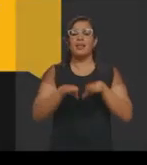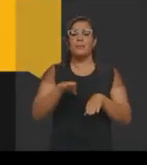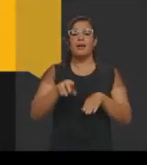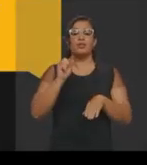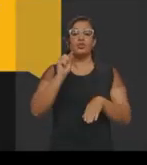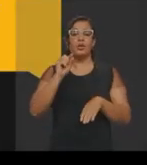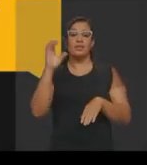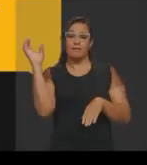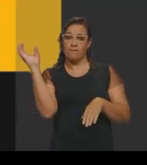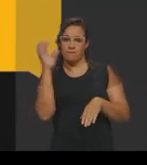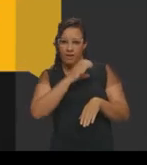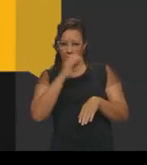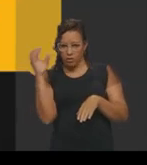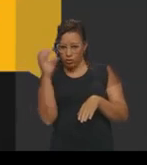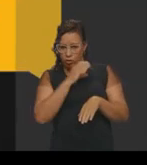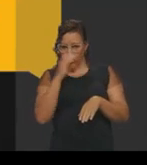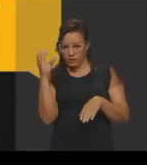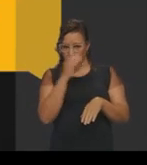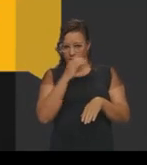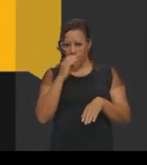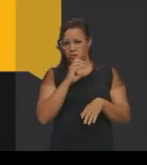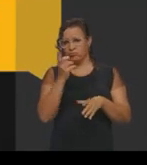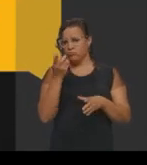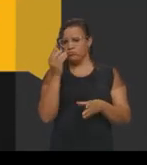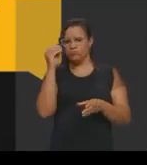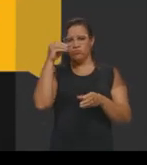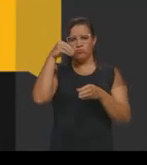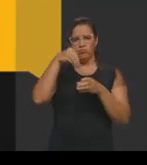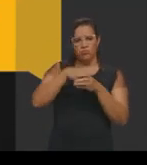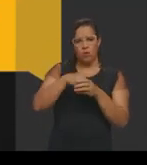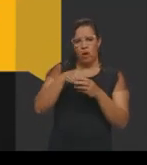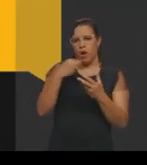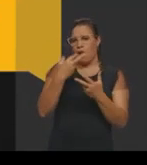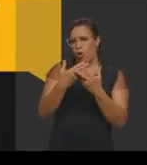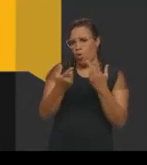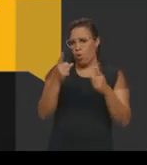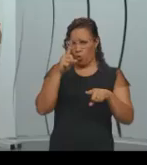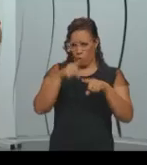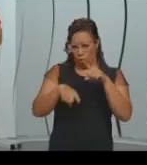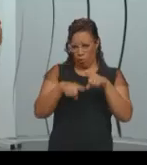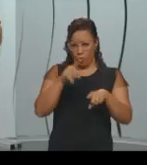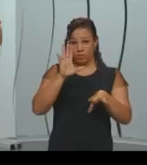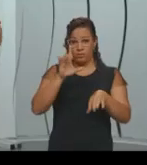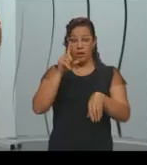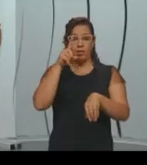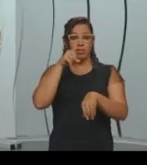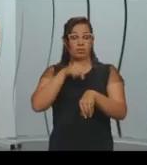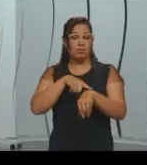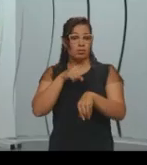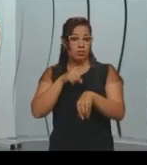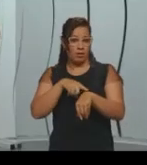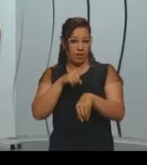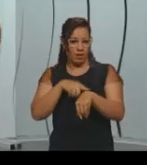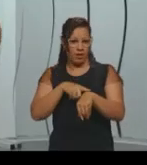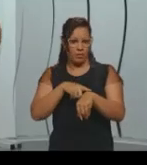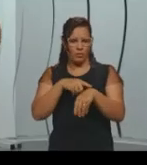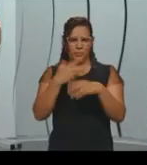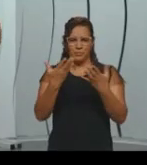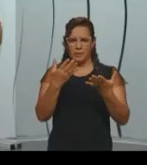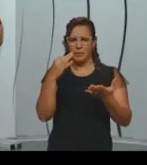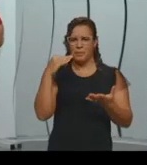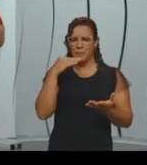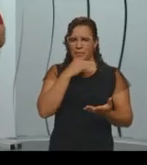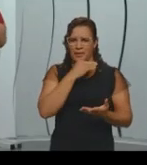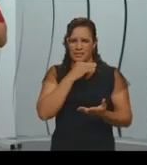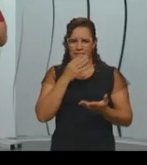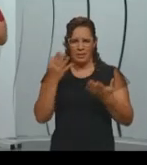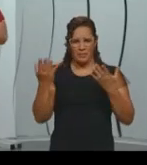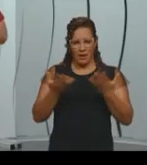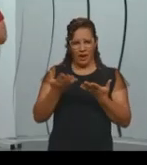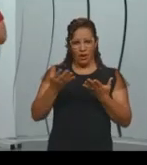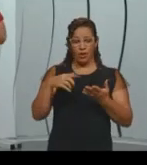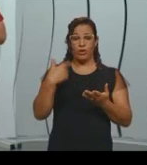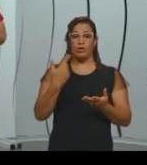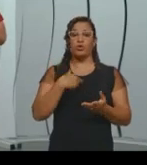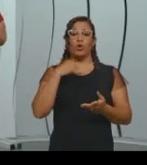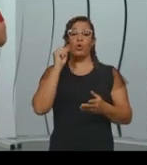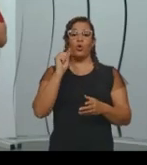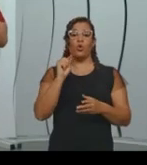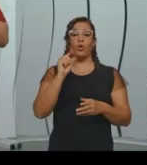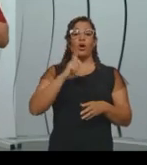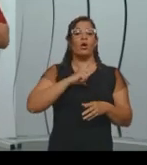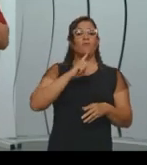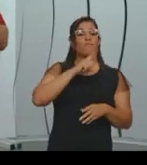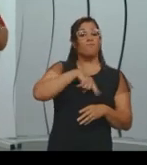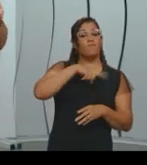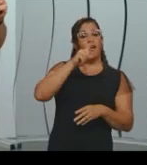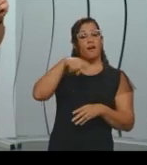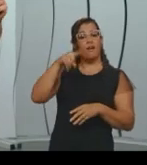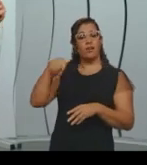velocidade ocupada por um corpo em relação ao tempo. Percebam agora que nós vamos falar de variação de